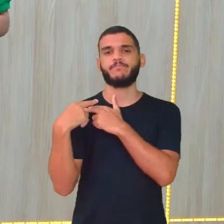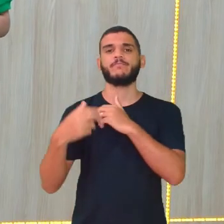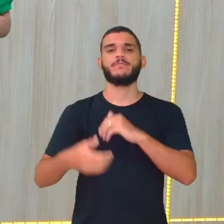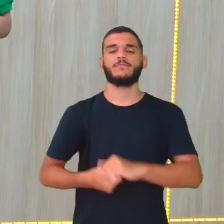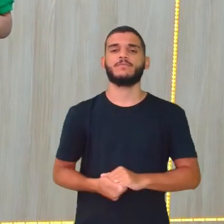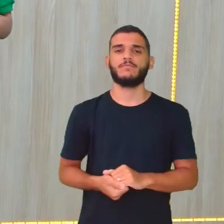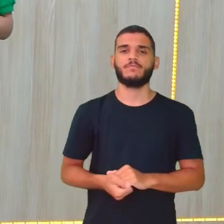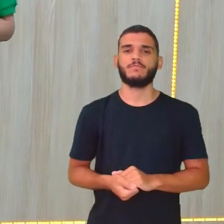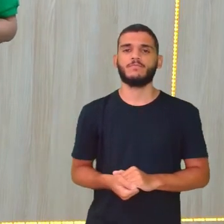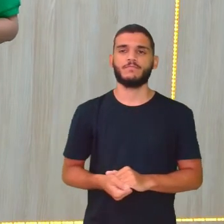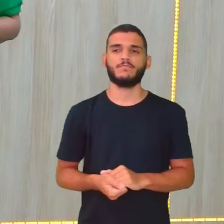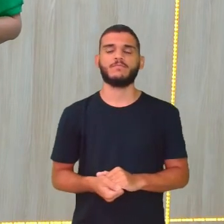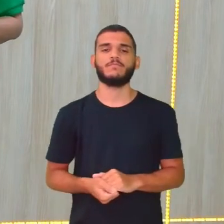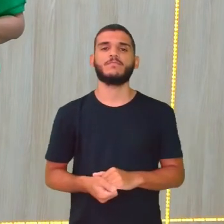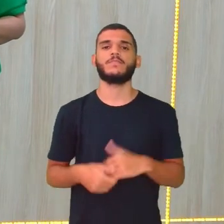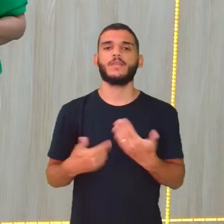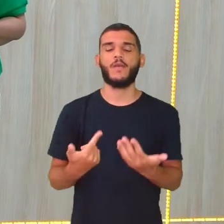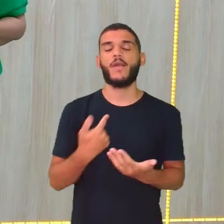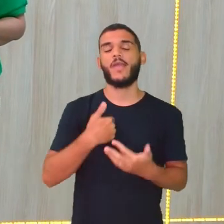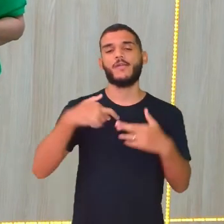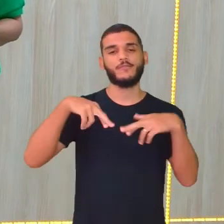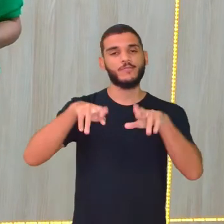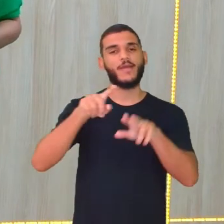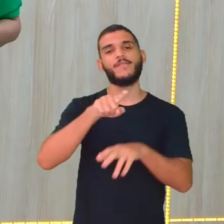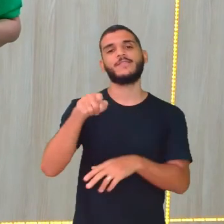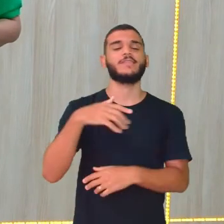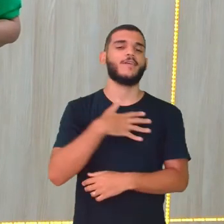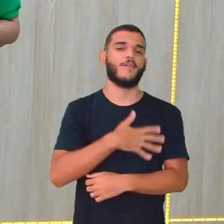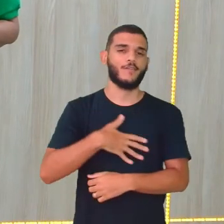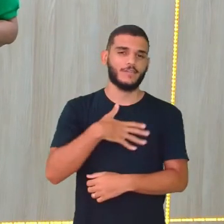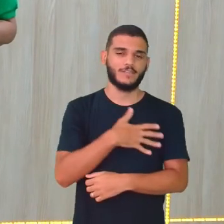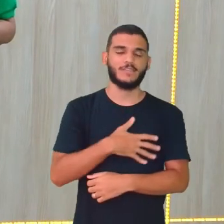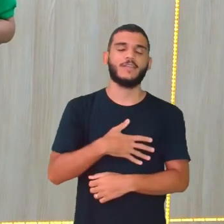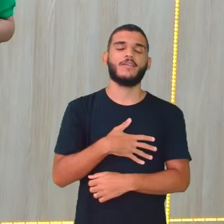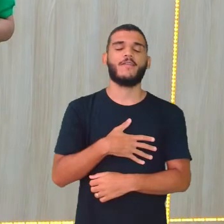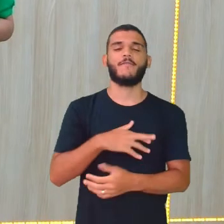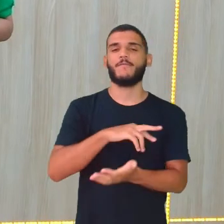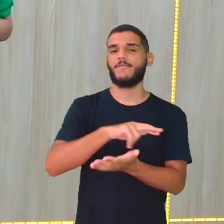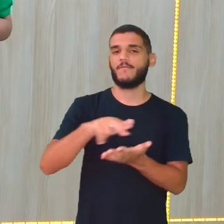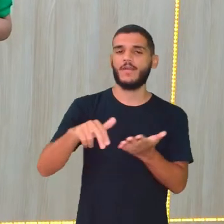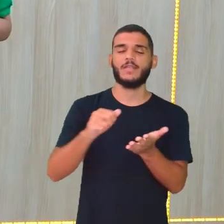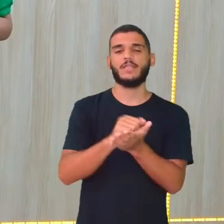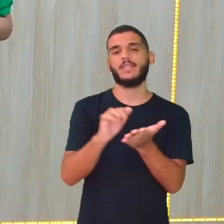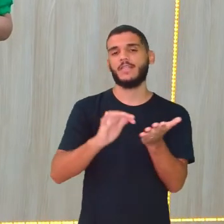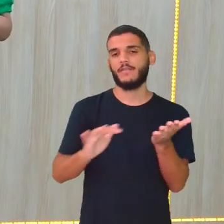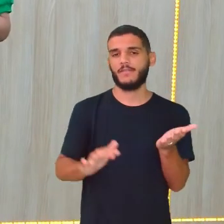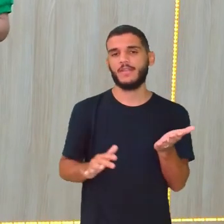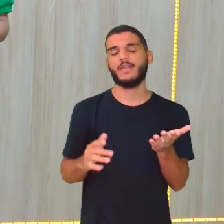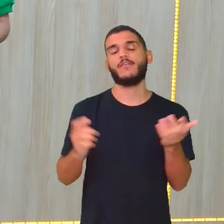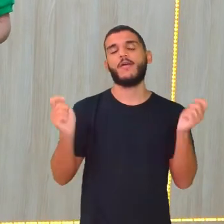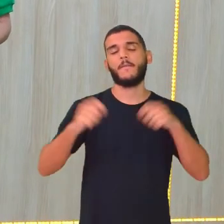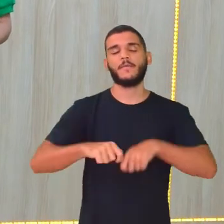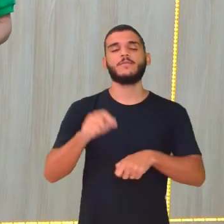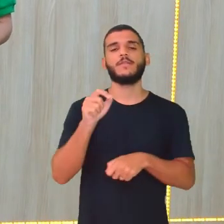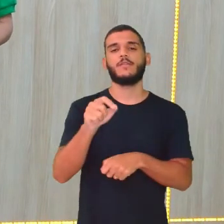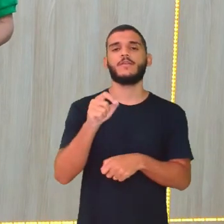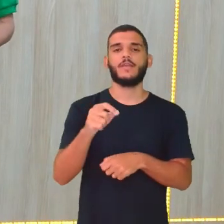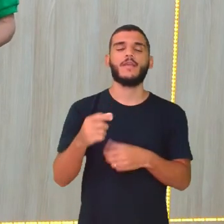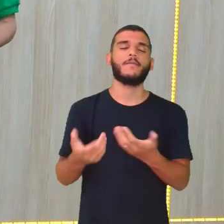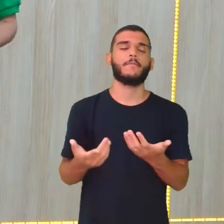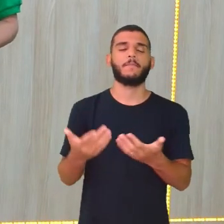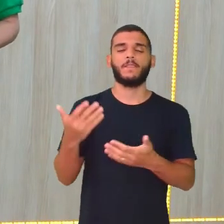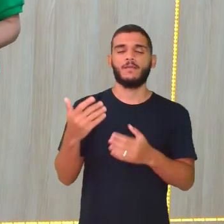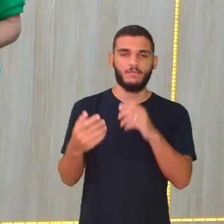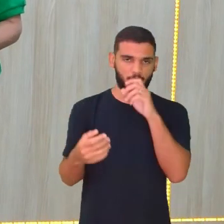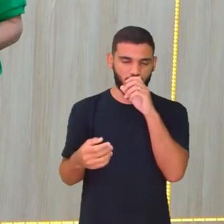Recife. Bom, eu espero que vocês tenham gostado. Muitas dessas atividades nós podemos fazer com ele na